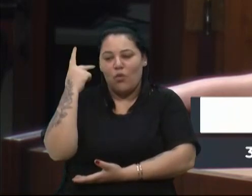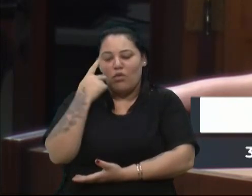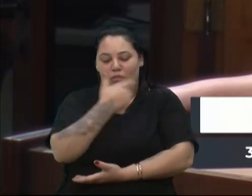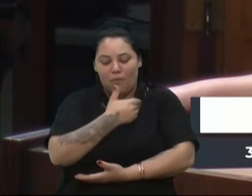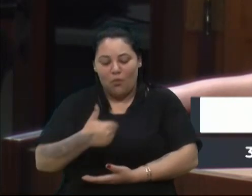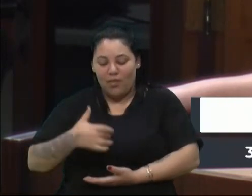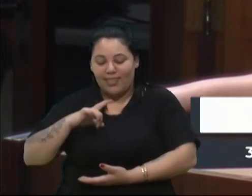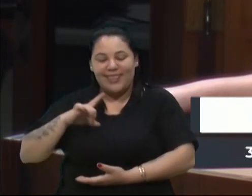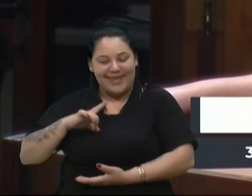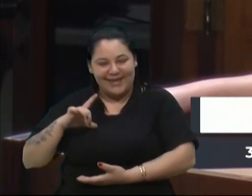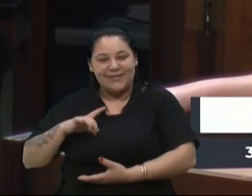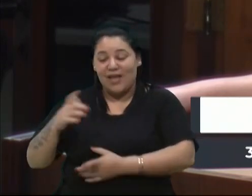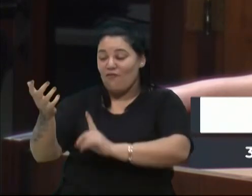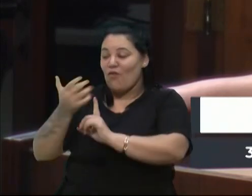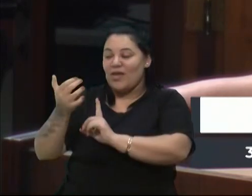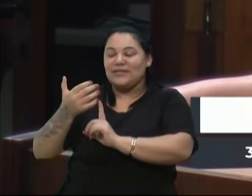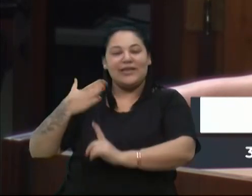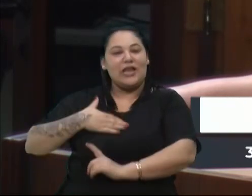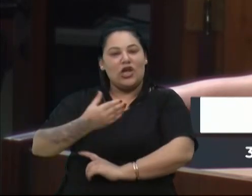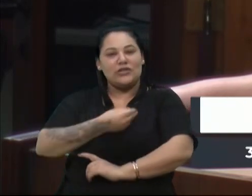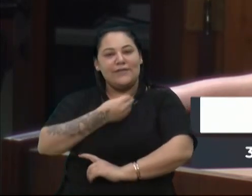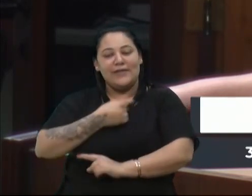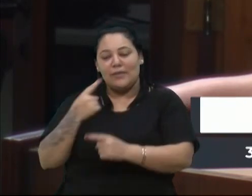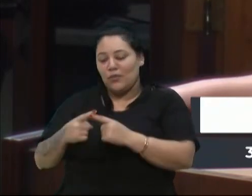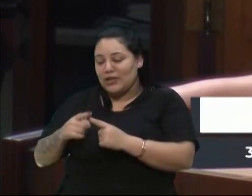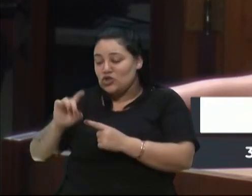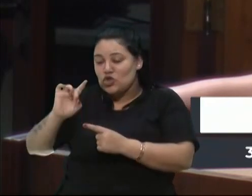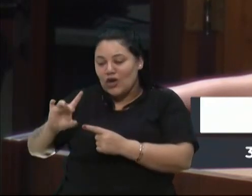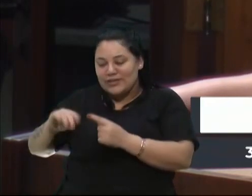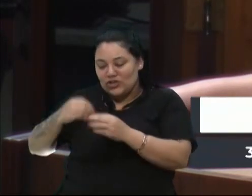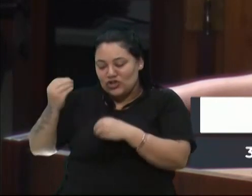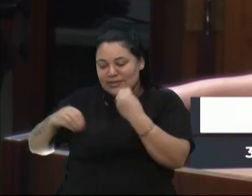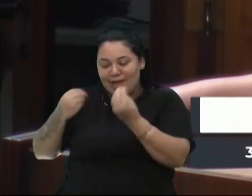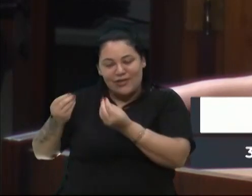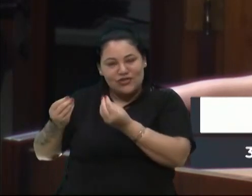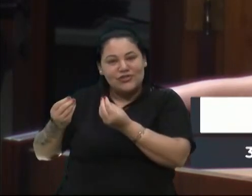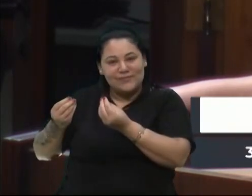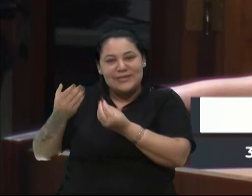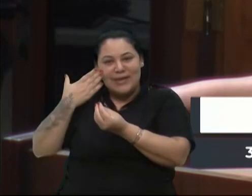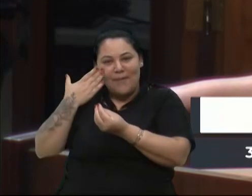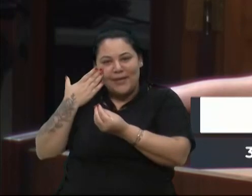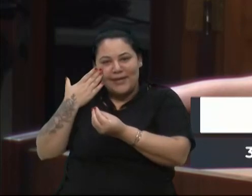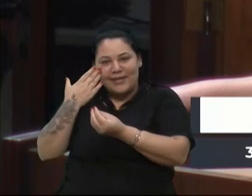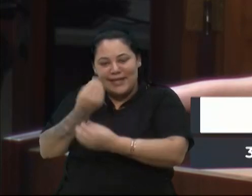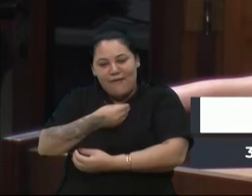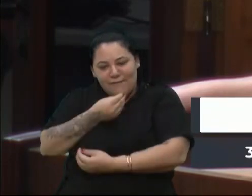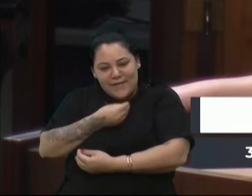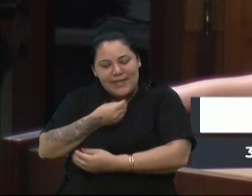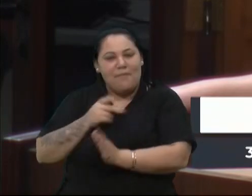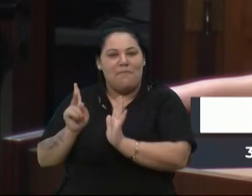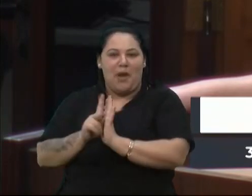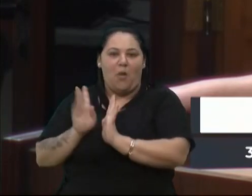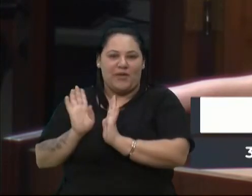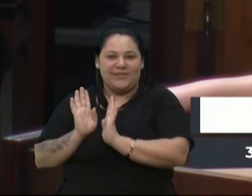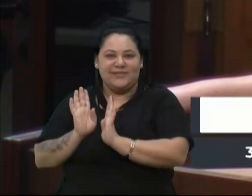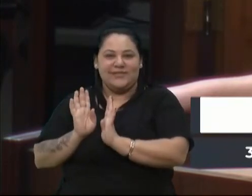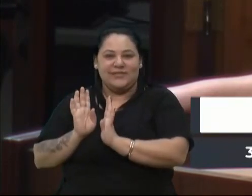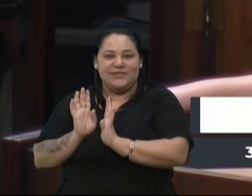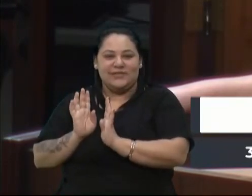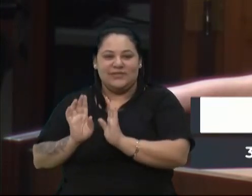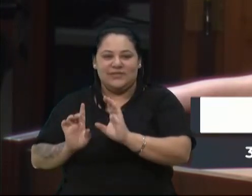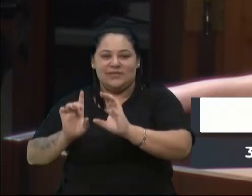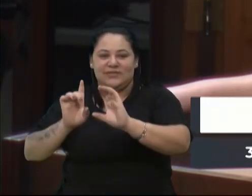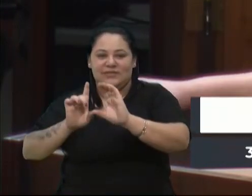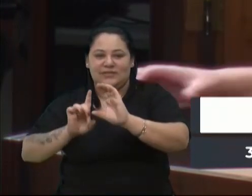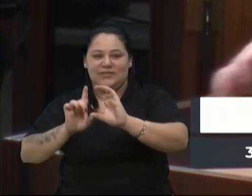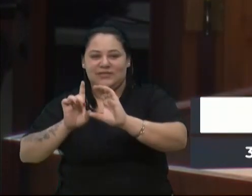pública tem quando a gente vivencia na pele a importância real dela. Então,